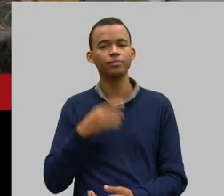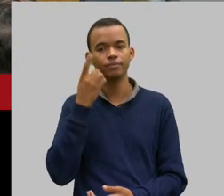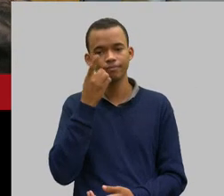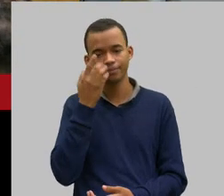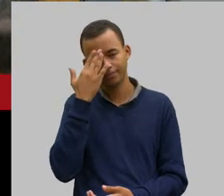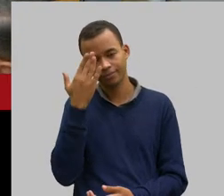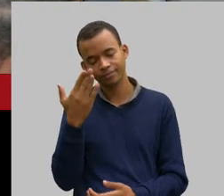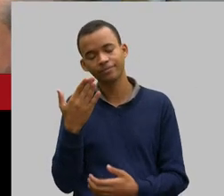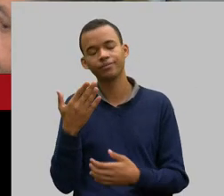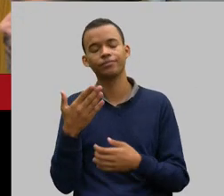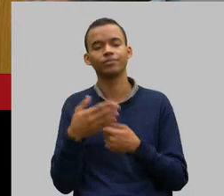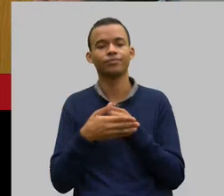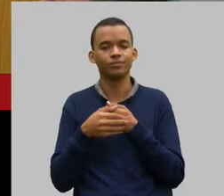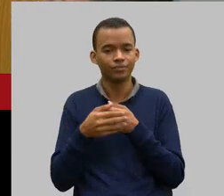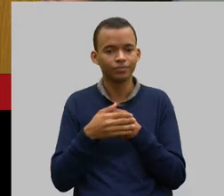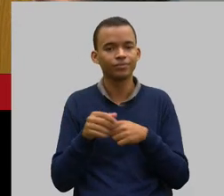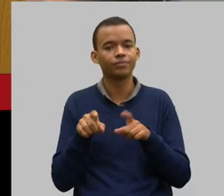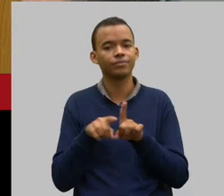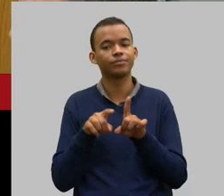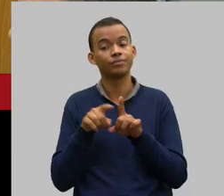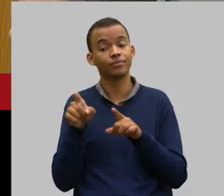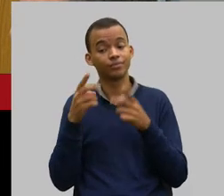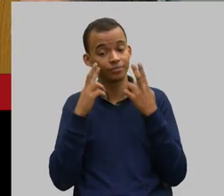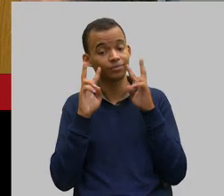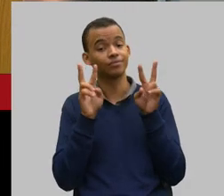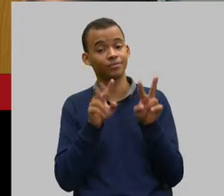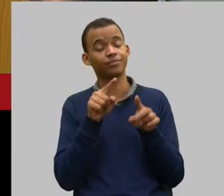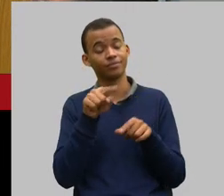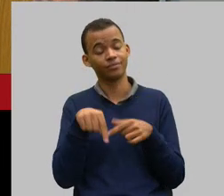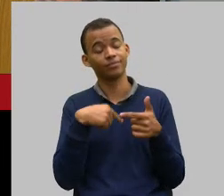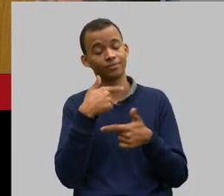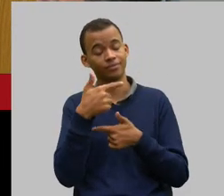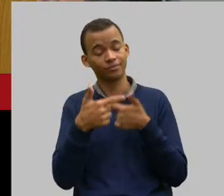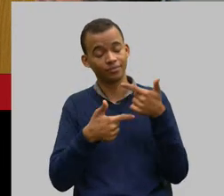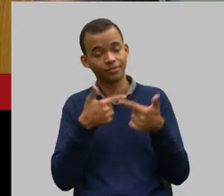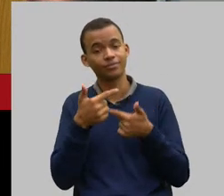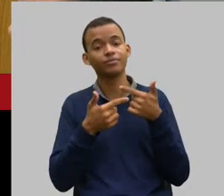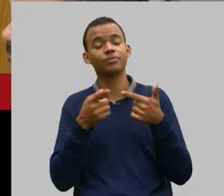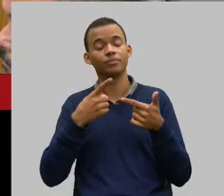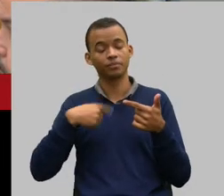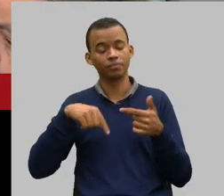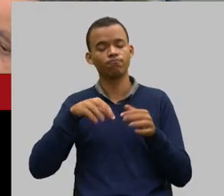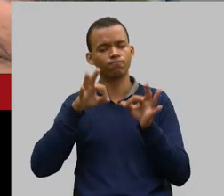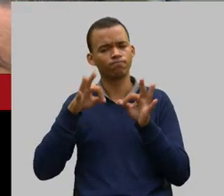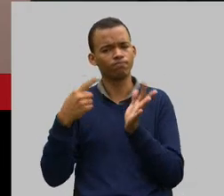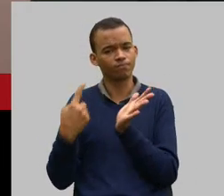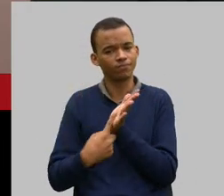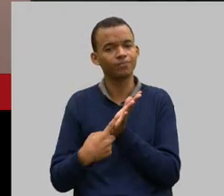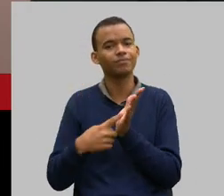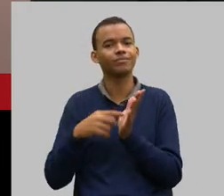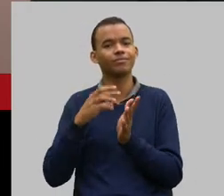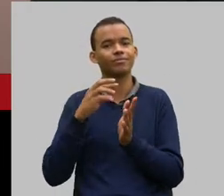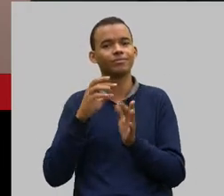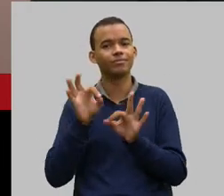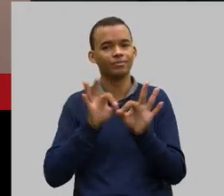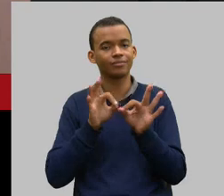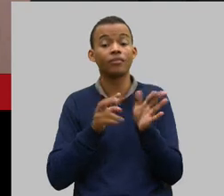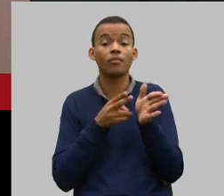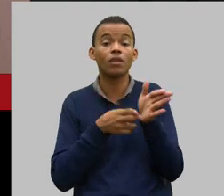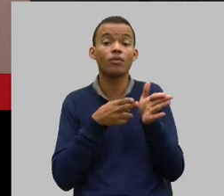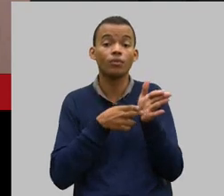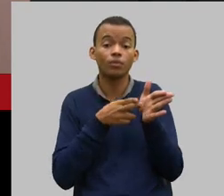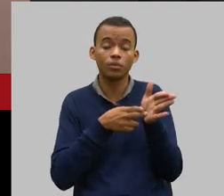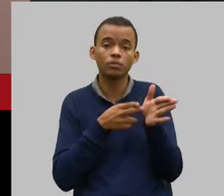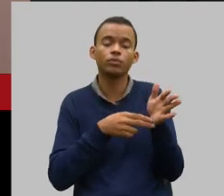agradecer seu reconhecimento dizer que vamos trabalhar sim Para apoiar eh a que as ferrovias os